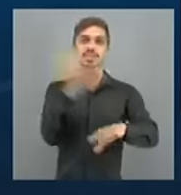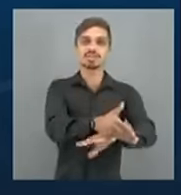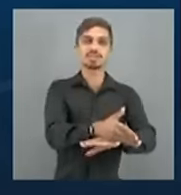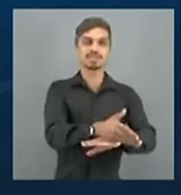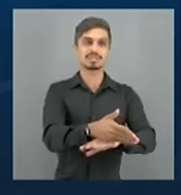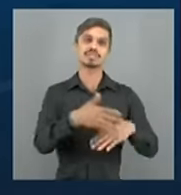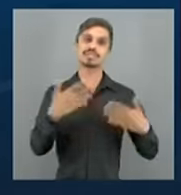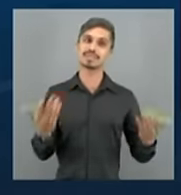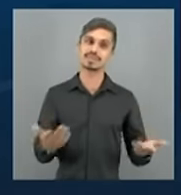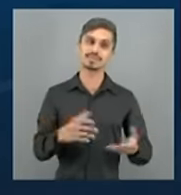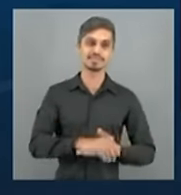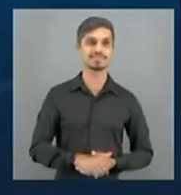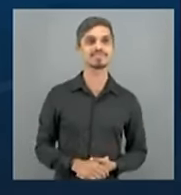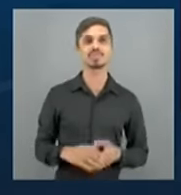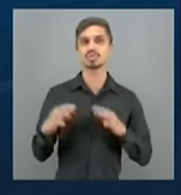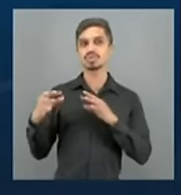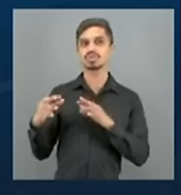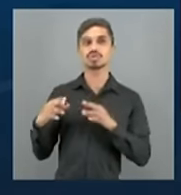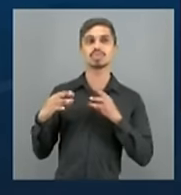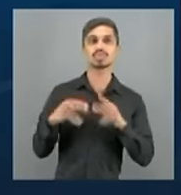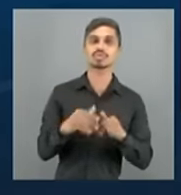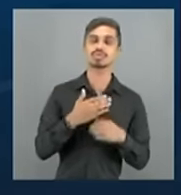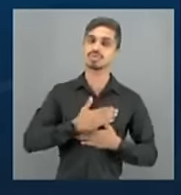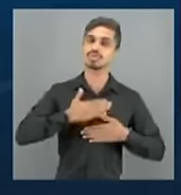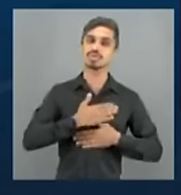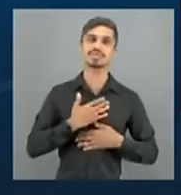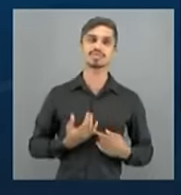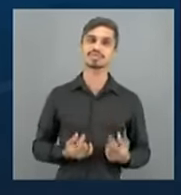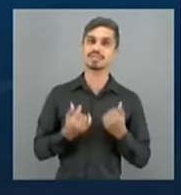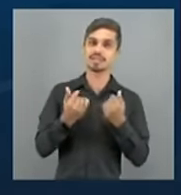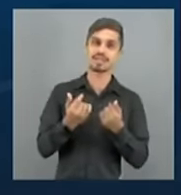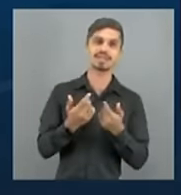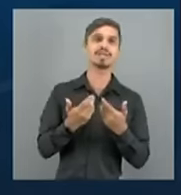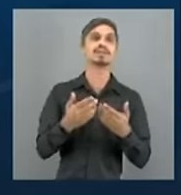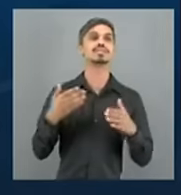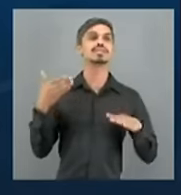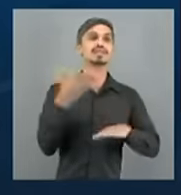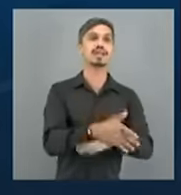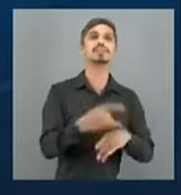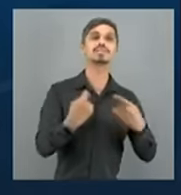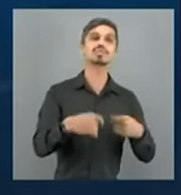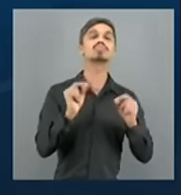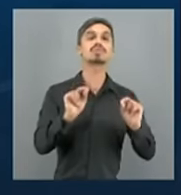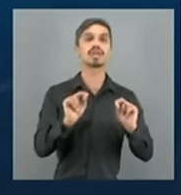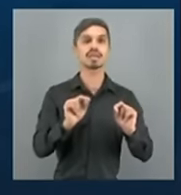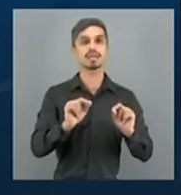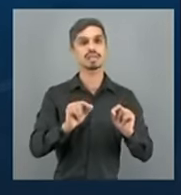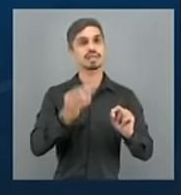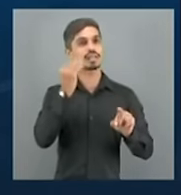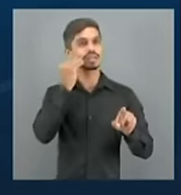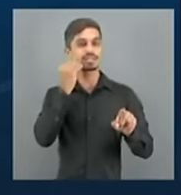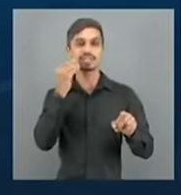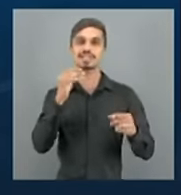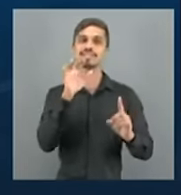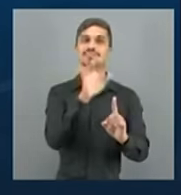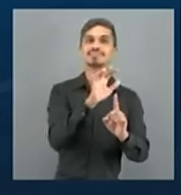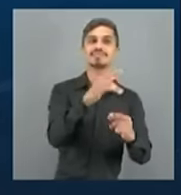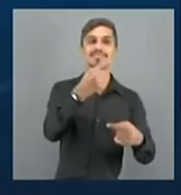pessoas, e todo mundo gosta de dinheiro. Pra entrar precisa do quê? Eu, por muitas das vezes, tentei entrar